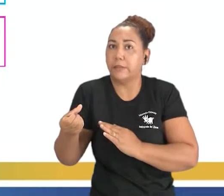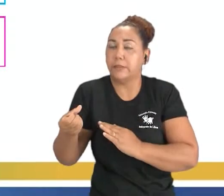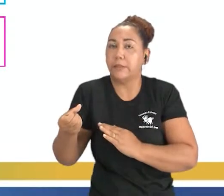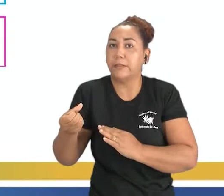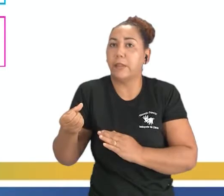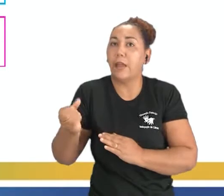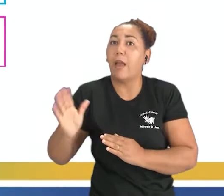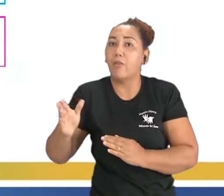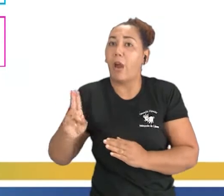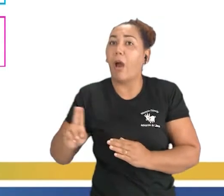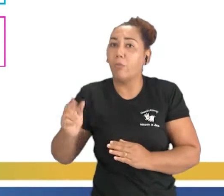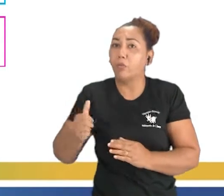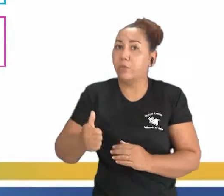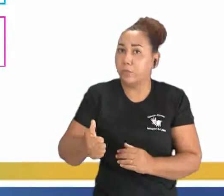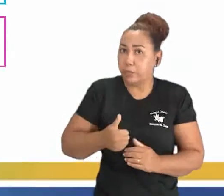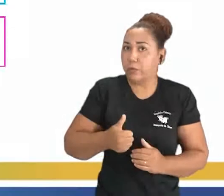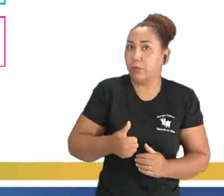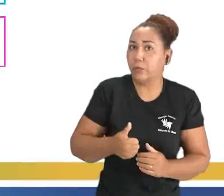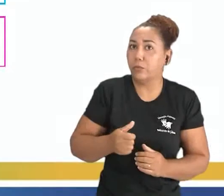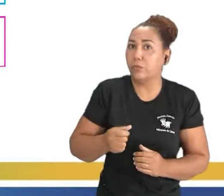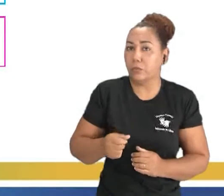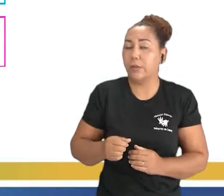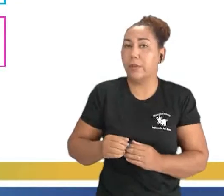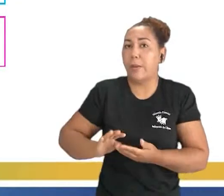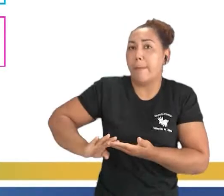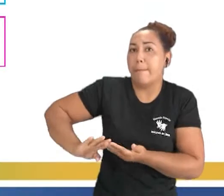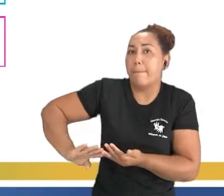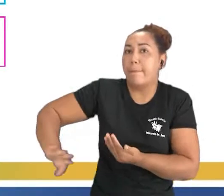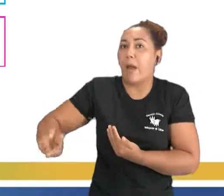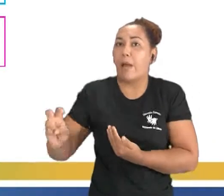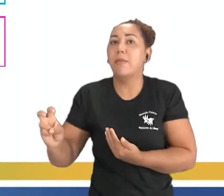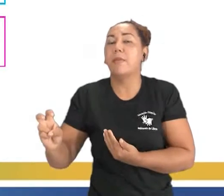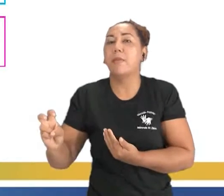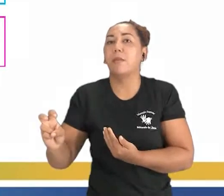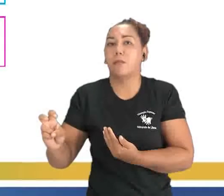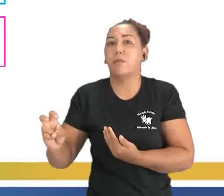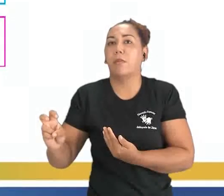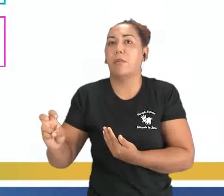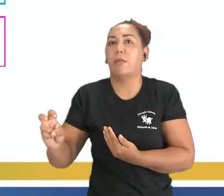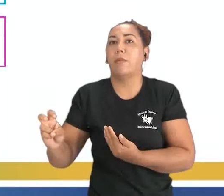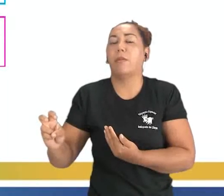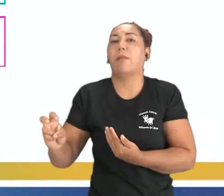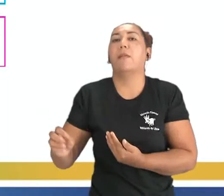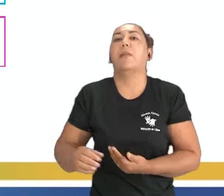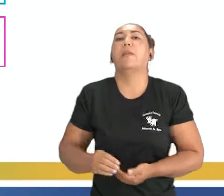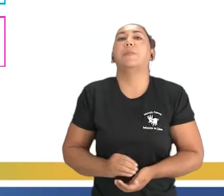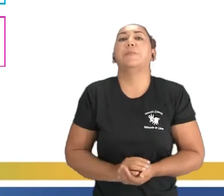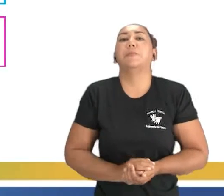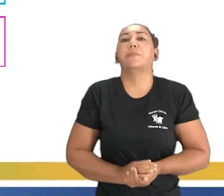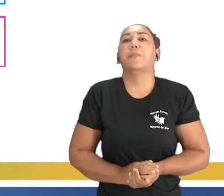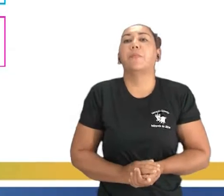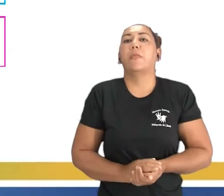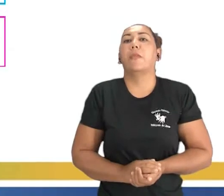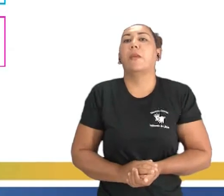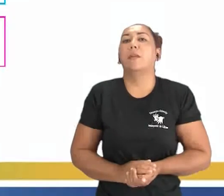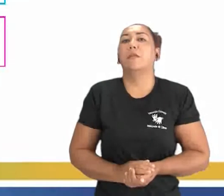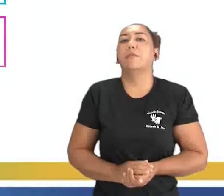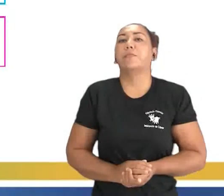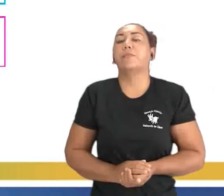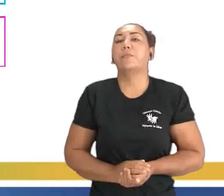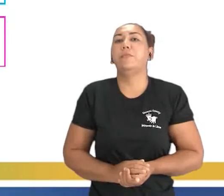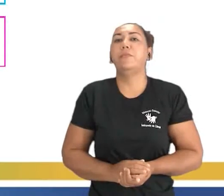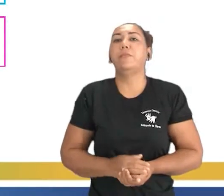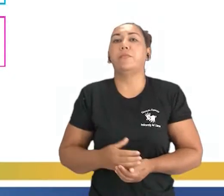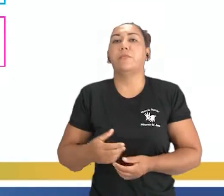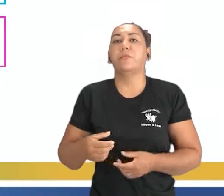fila. Então, nos sobram 5 possibilidades para o segundo lugar. E assim, para o terceiro lugar, a gente repete a mesma coisa,